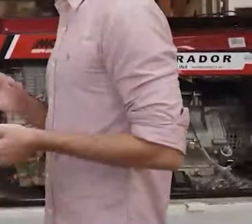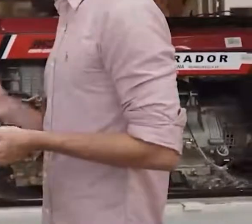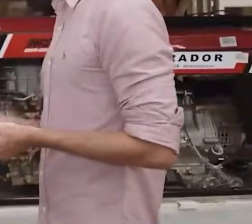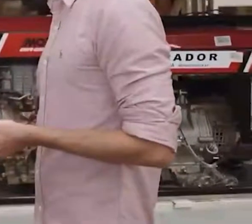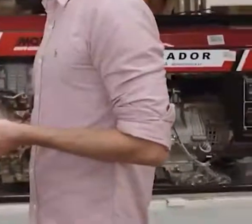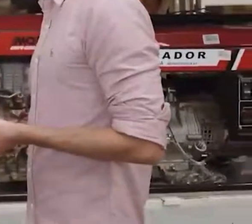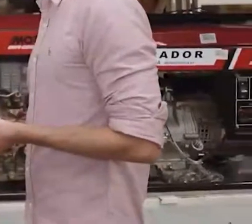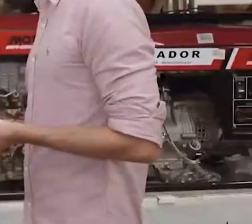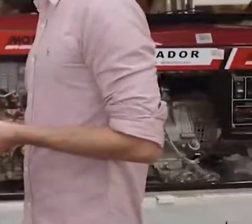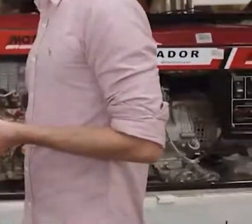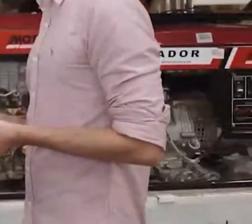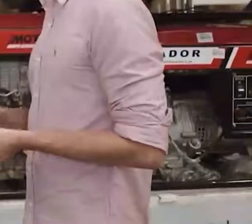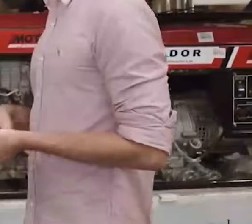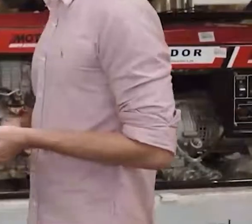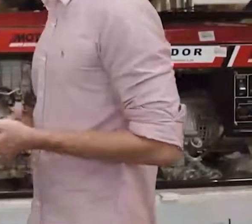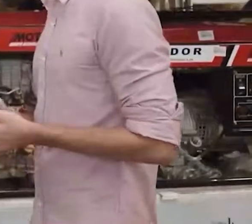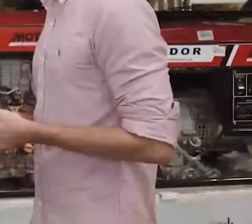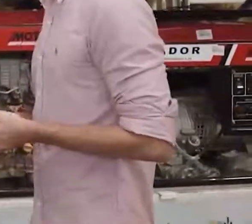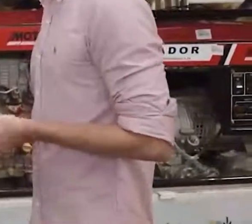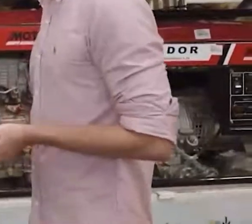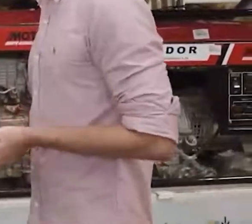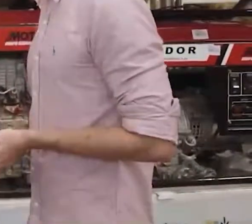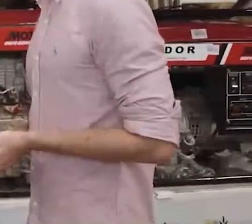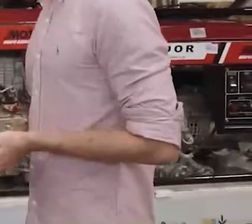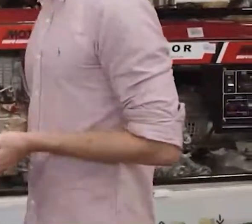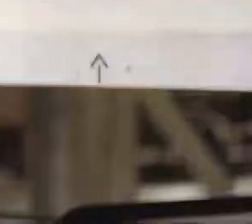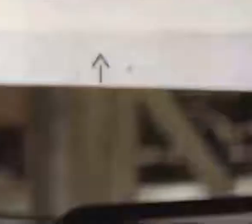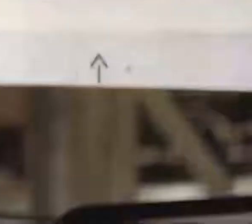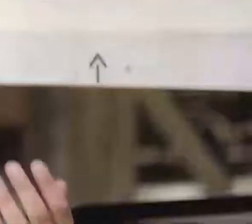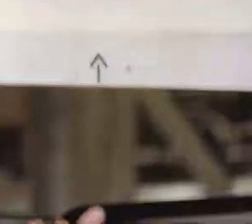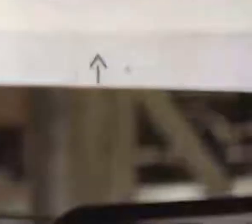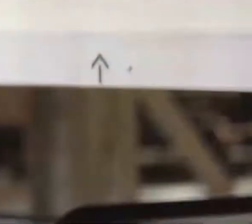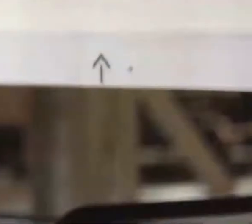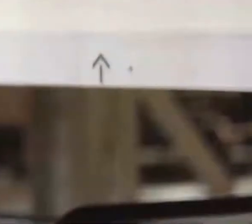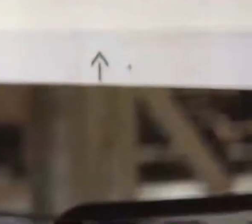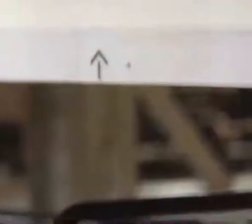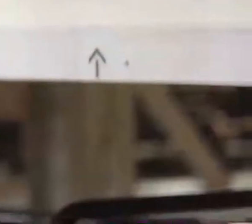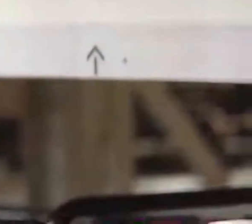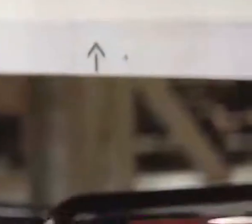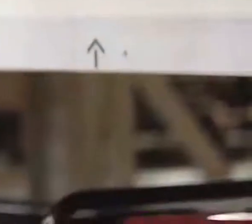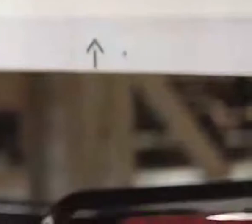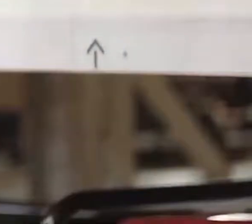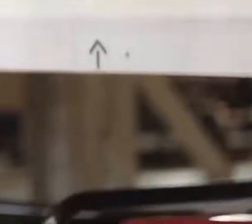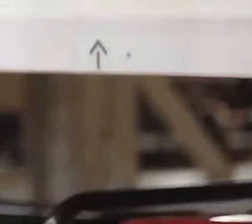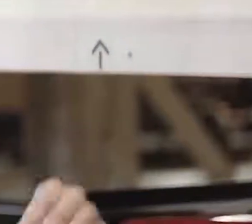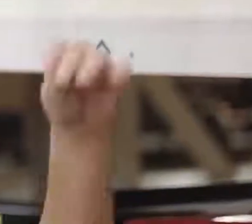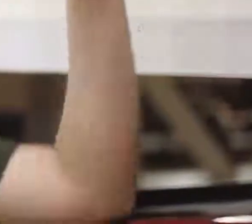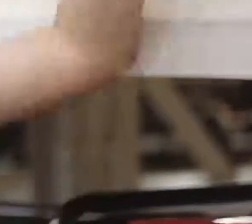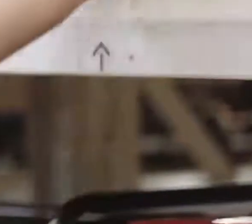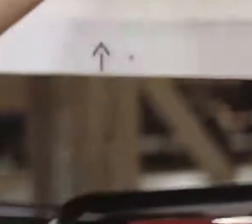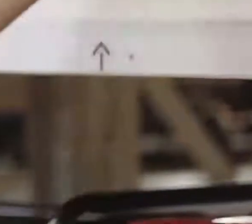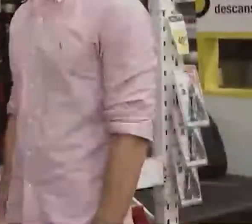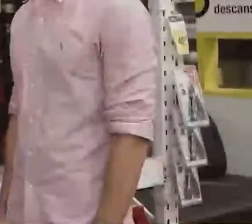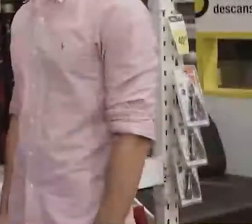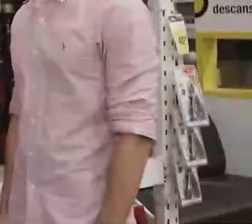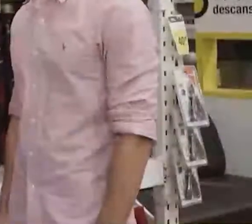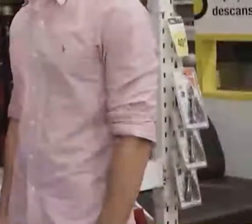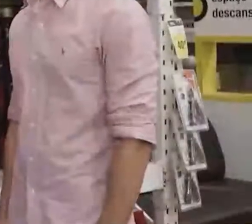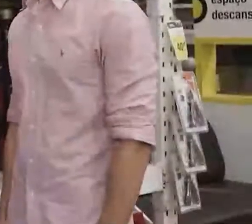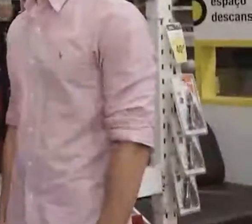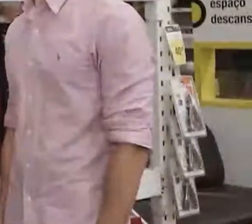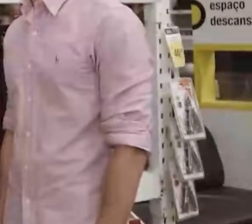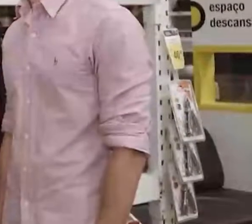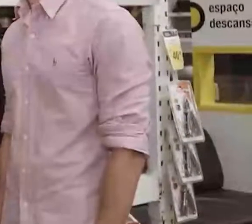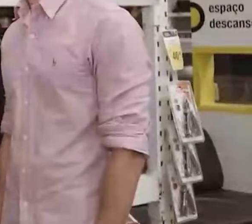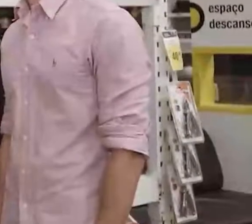e a quantidade em watts for mais ou menos 800, qual gerador que eu uso? Bom, neste caso, com a margem de segurança, é recomendado usar esse aqui, ó, de 1.200